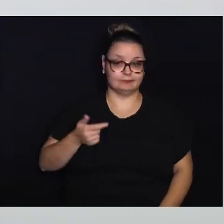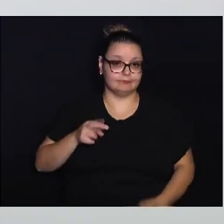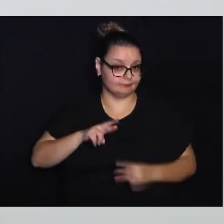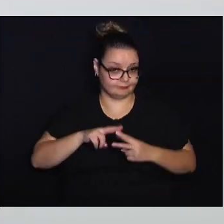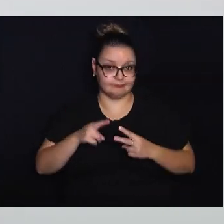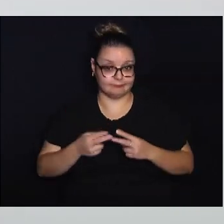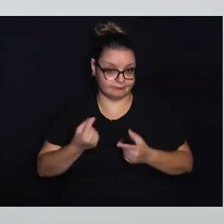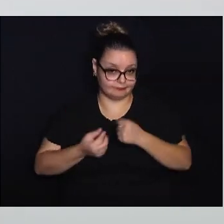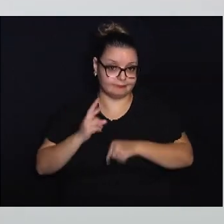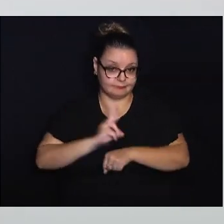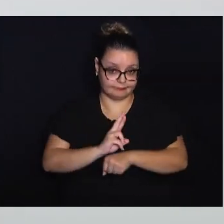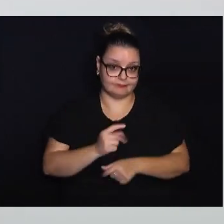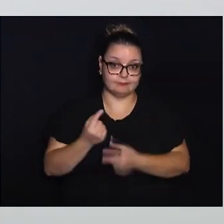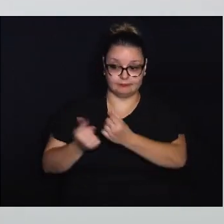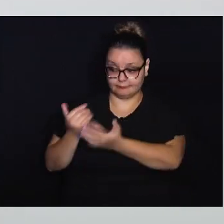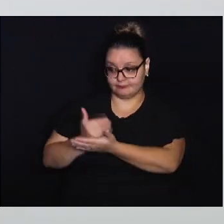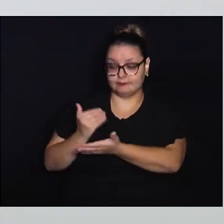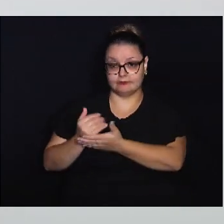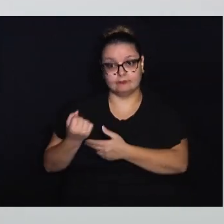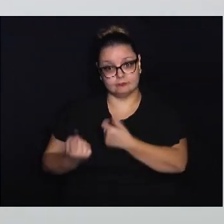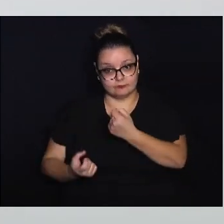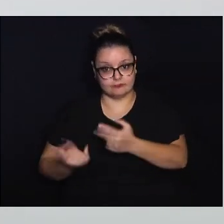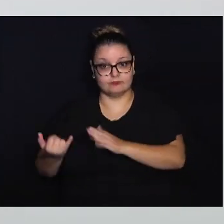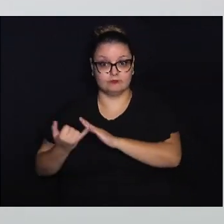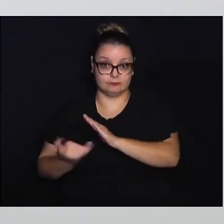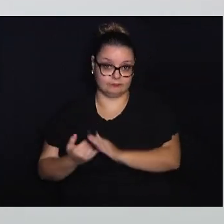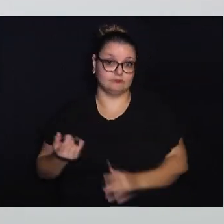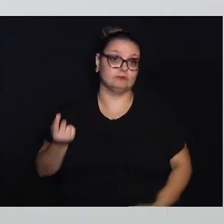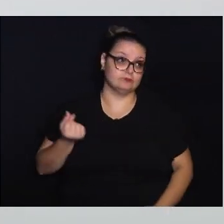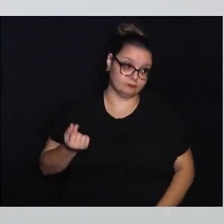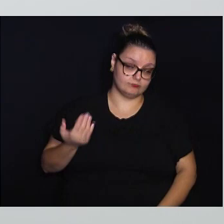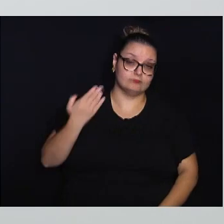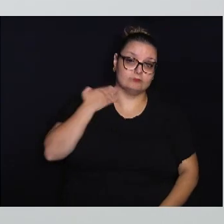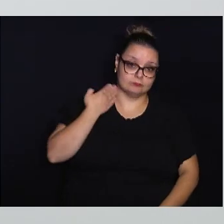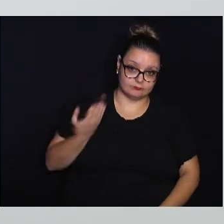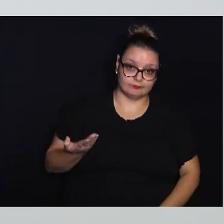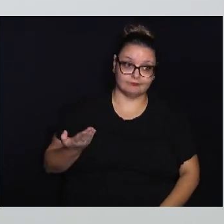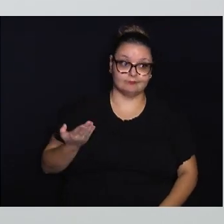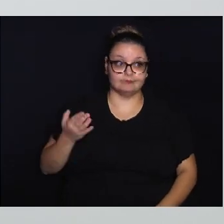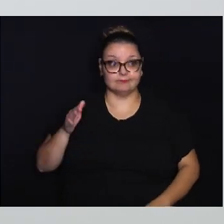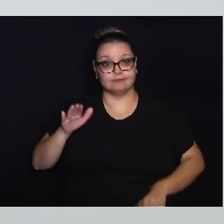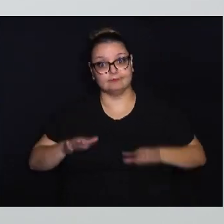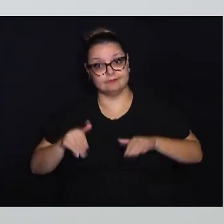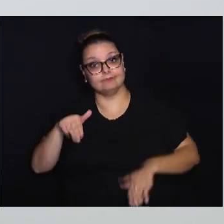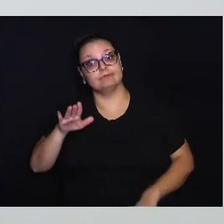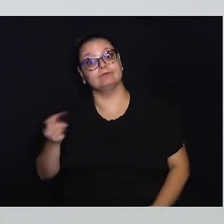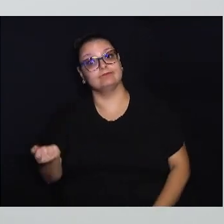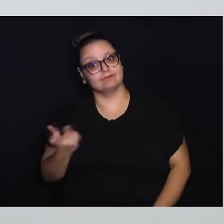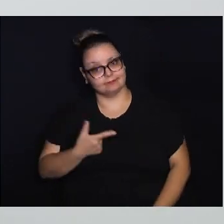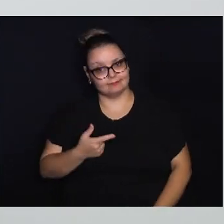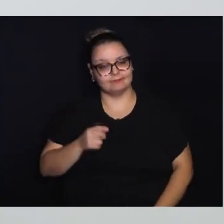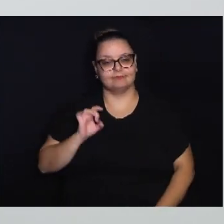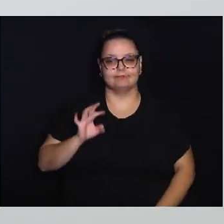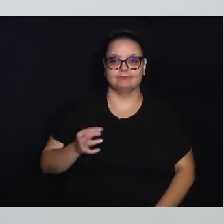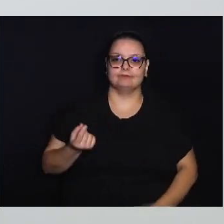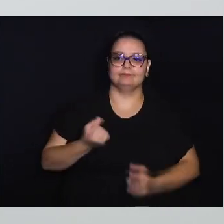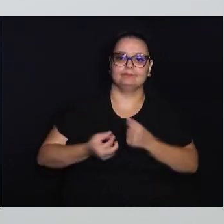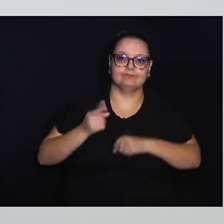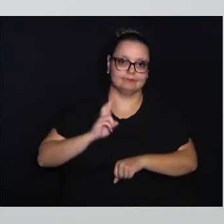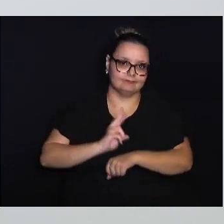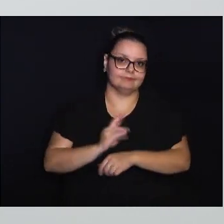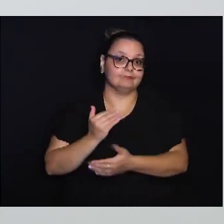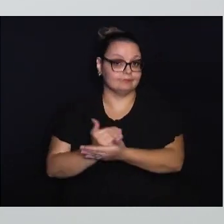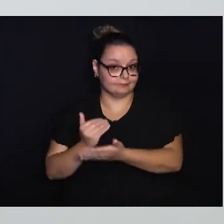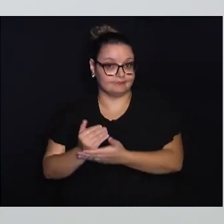o recurso, ele vai recorrer a um financiamento em alguma instituição financeira. Aí vai muito além de somente recorrer